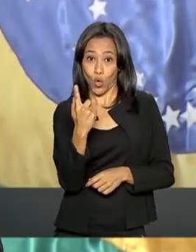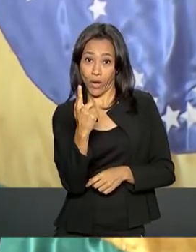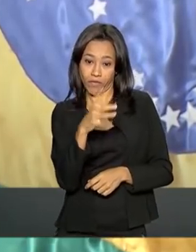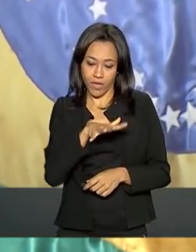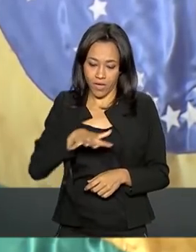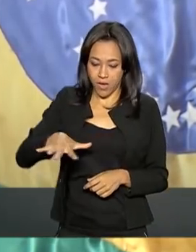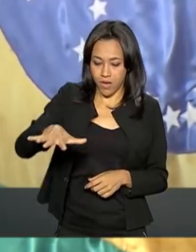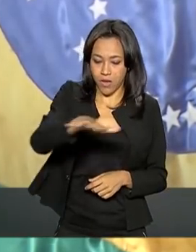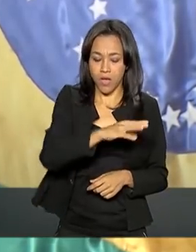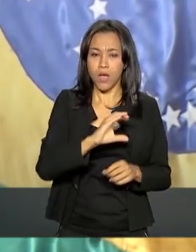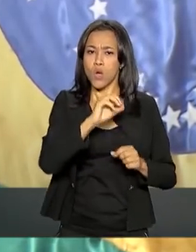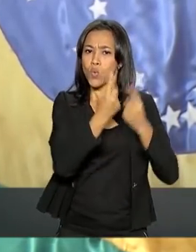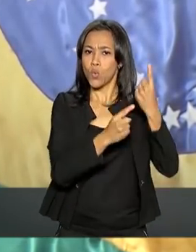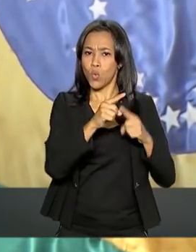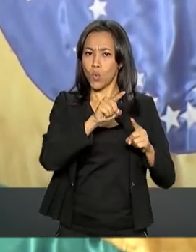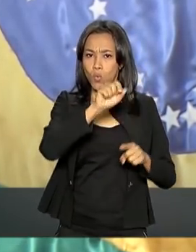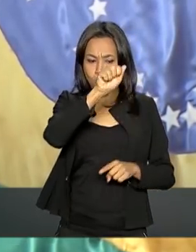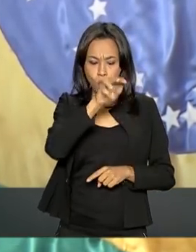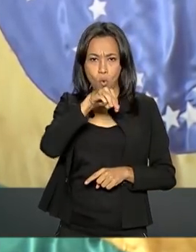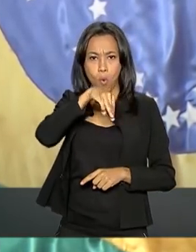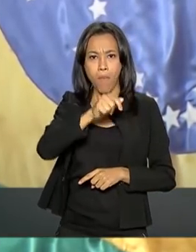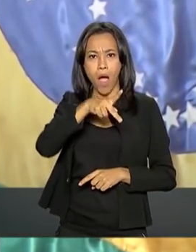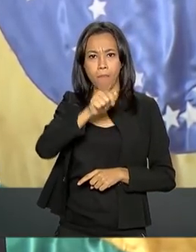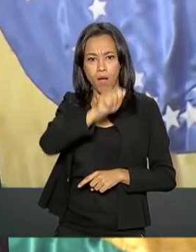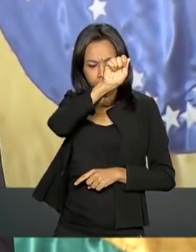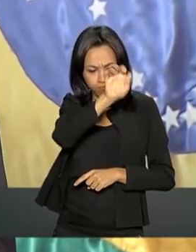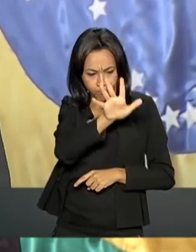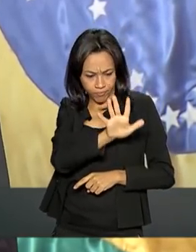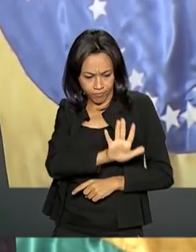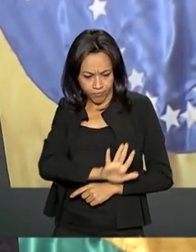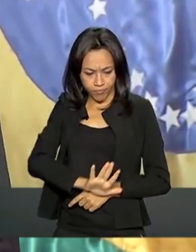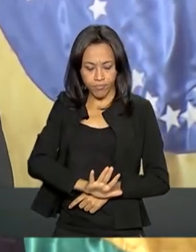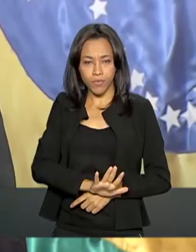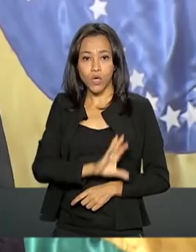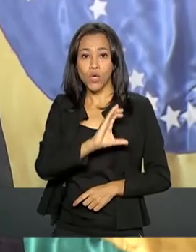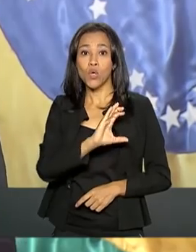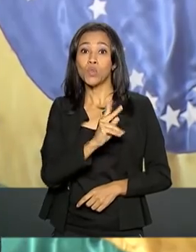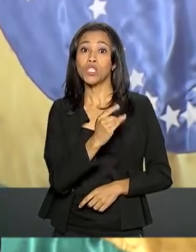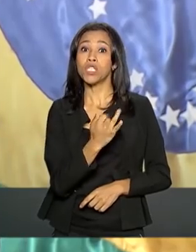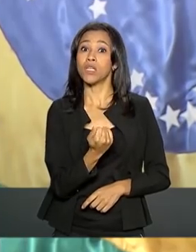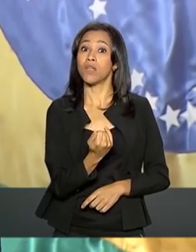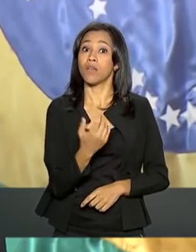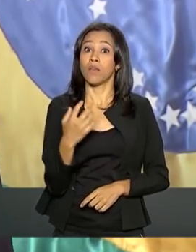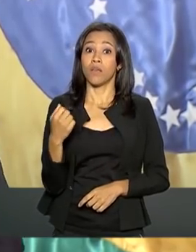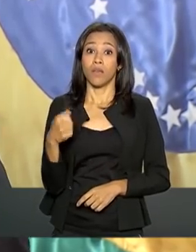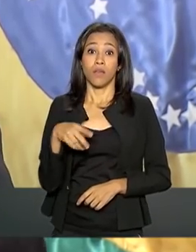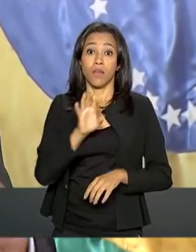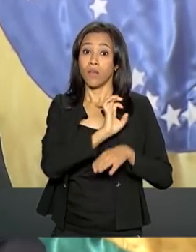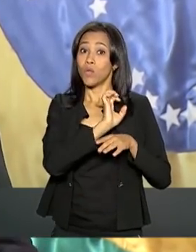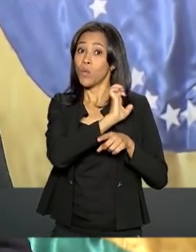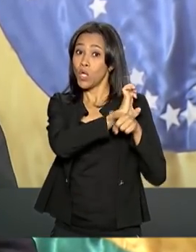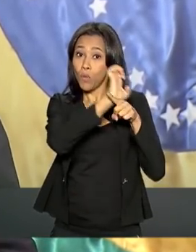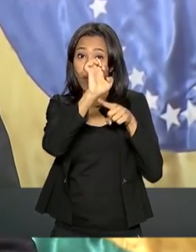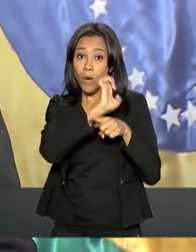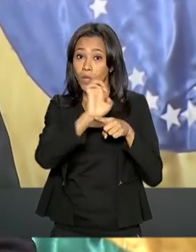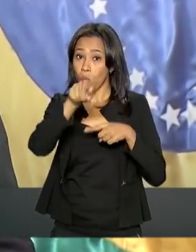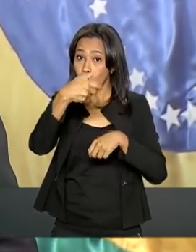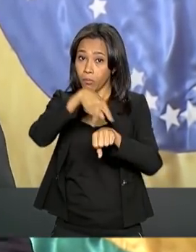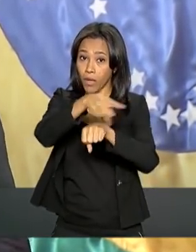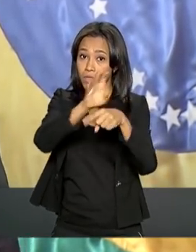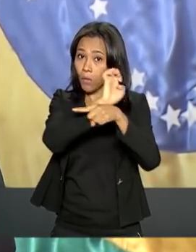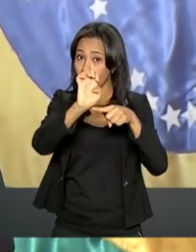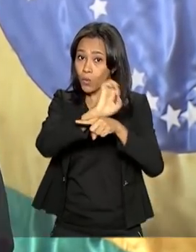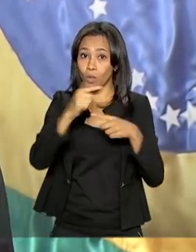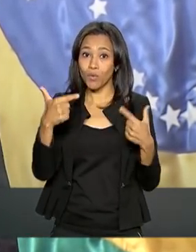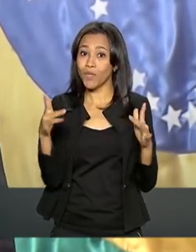O Chile e o Equador somos os únicos dois países da América do Sul que não temos fronteiras com o Brasil, porque o Brasil é um país